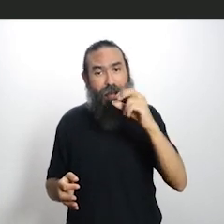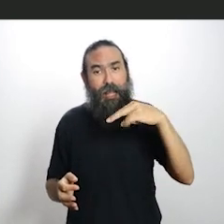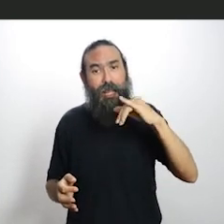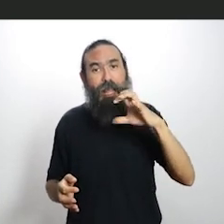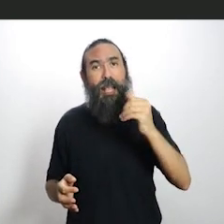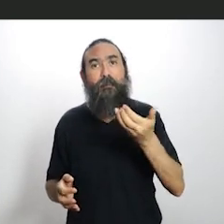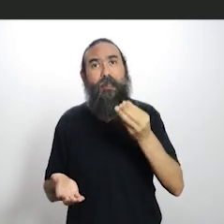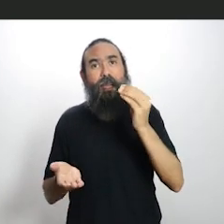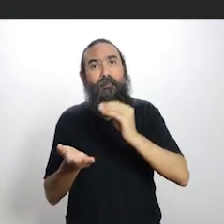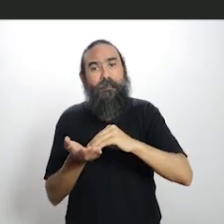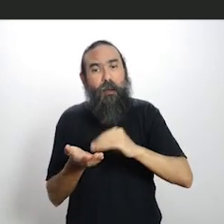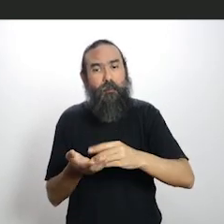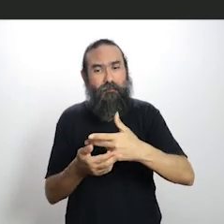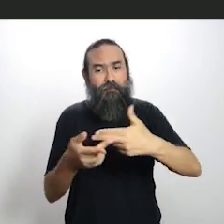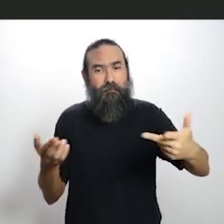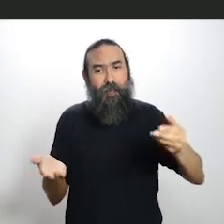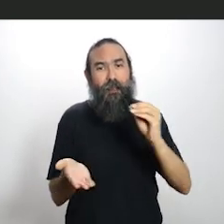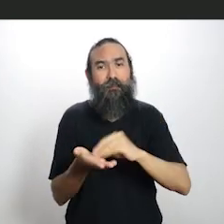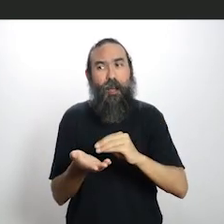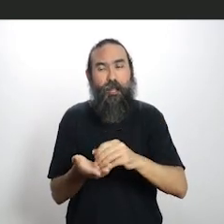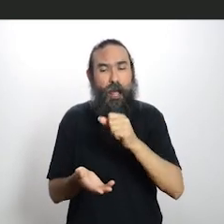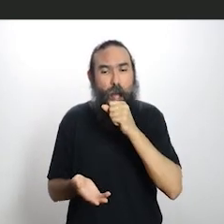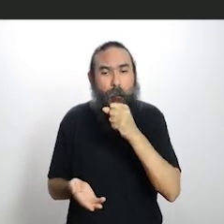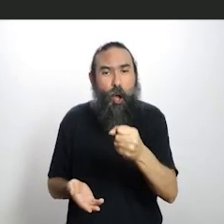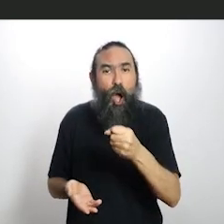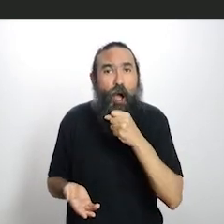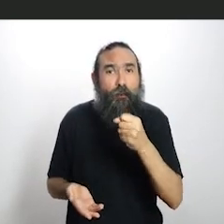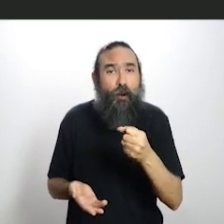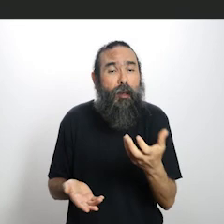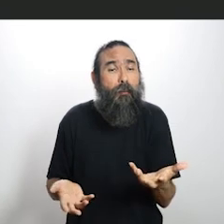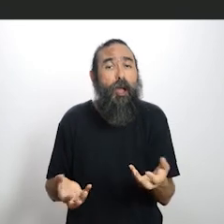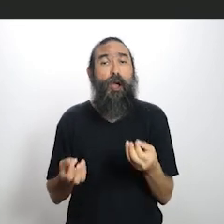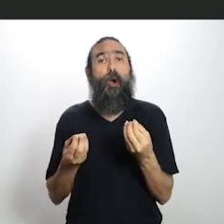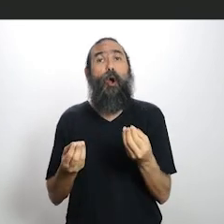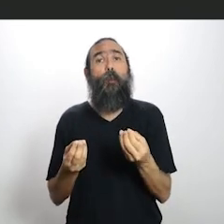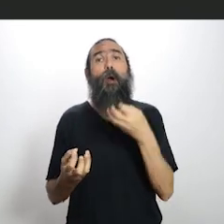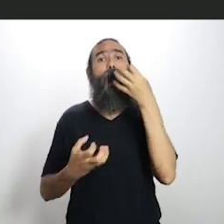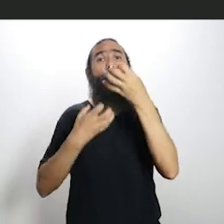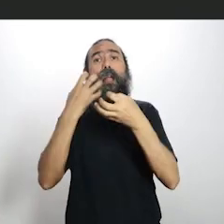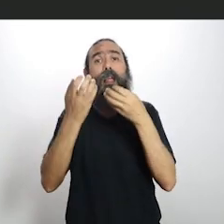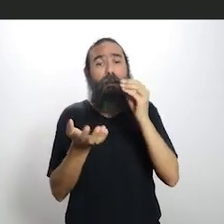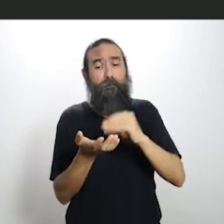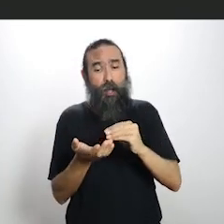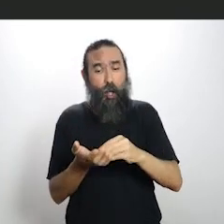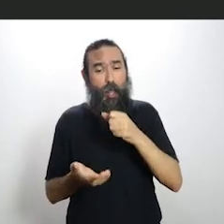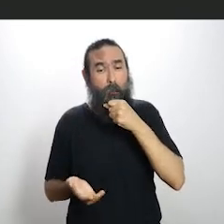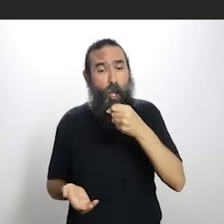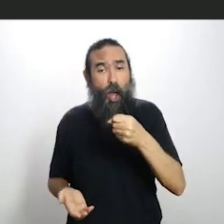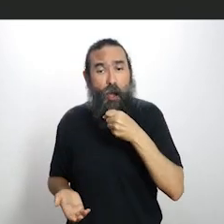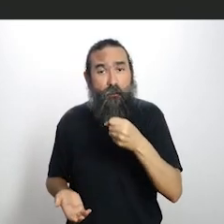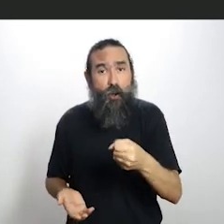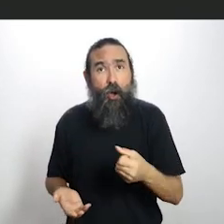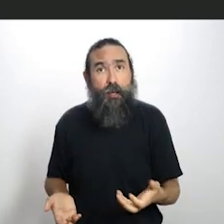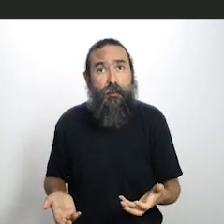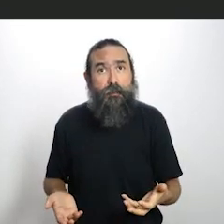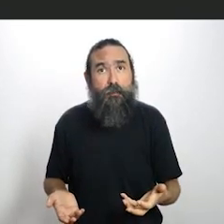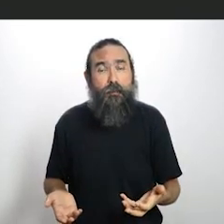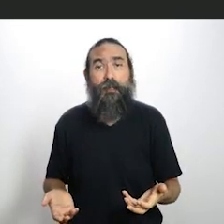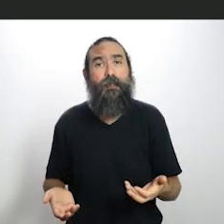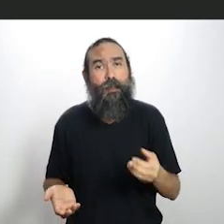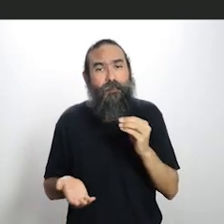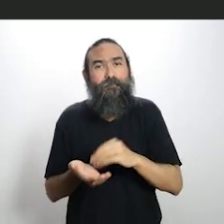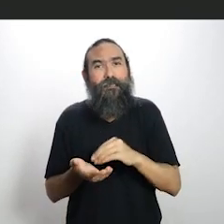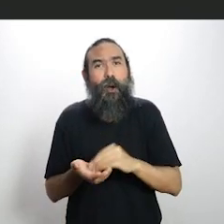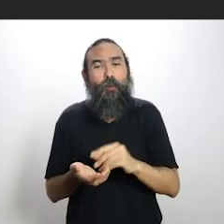contato com a tecnologia até porque nossos povos sempre vivem com a tecnologia não tem algo mais tecnológico